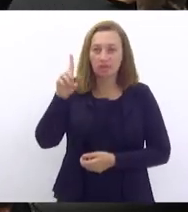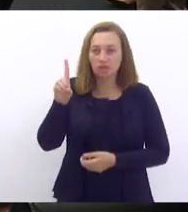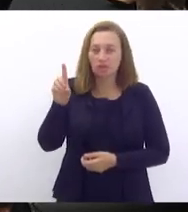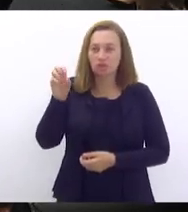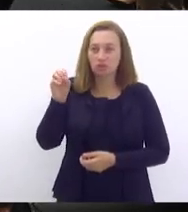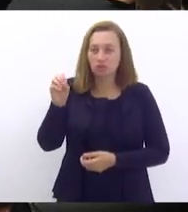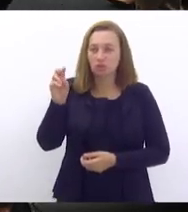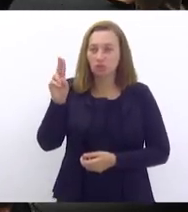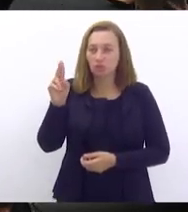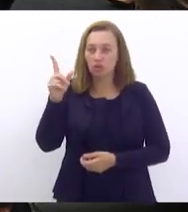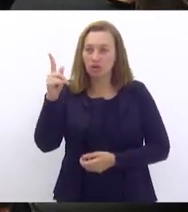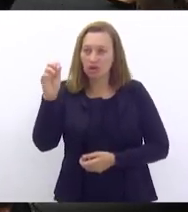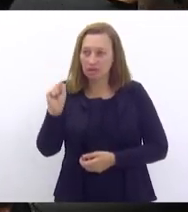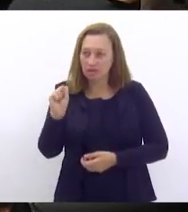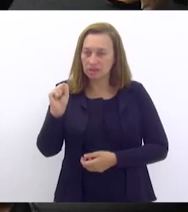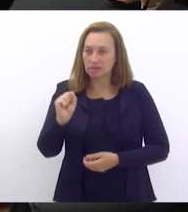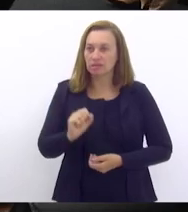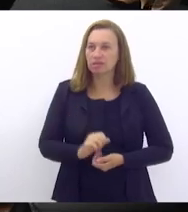Ruas.